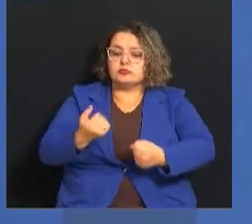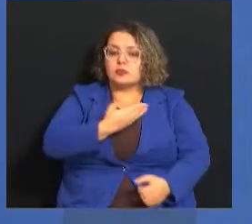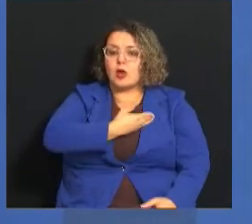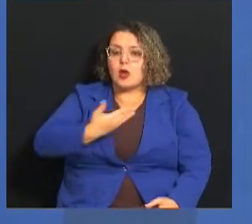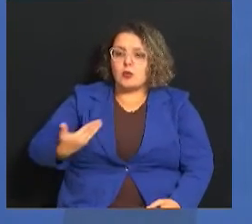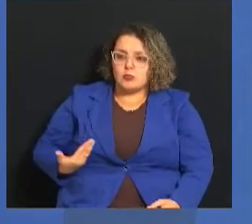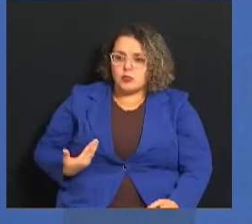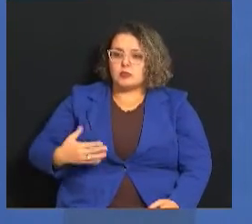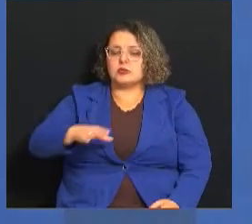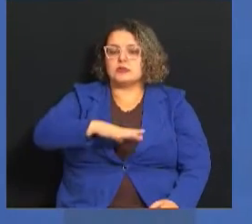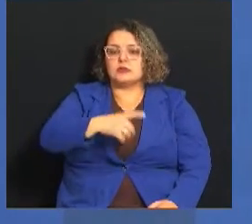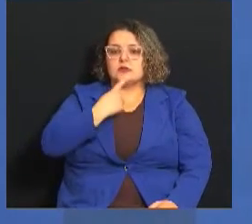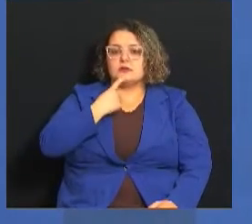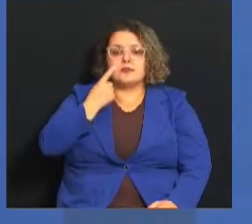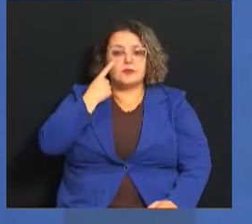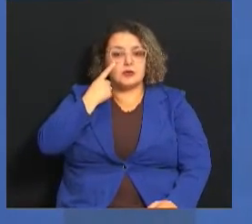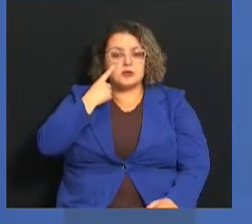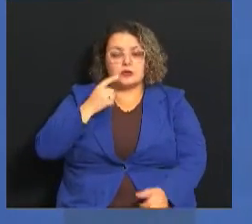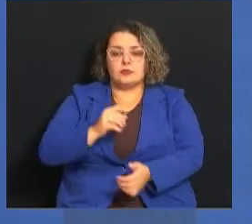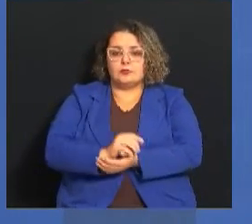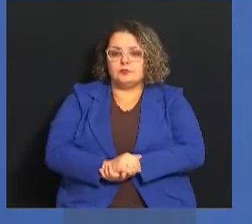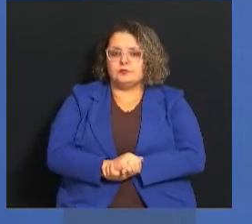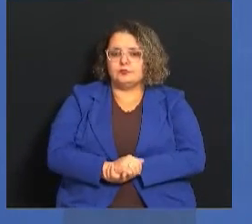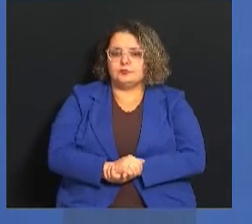de Campinas. Confira.